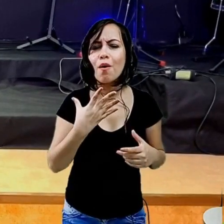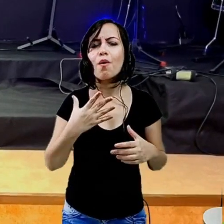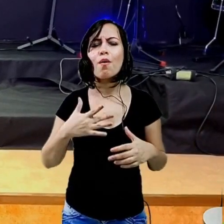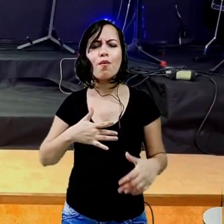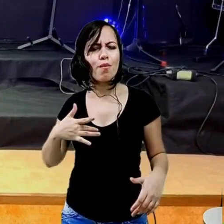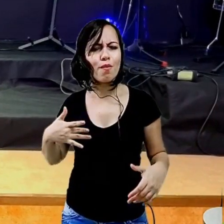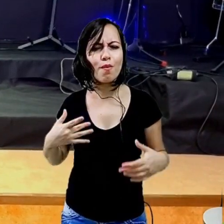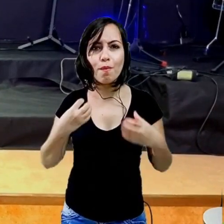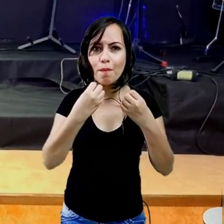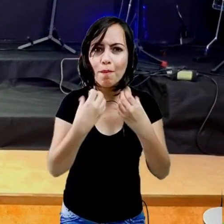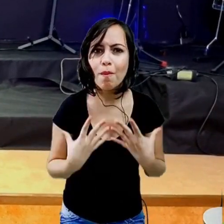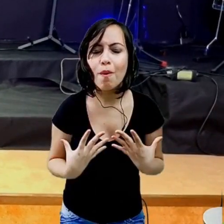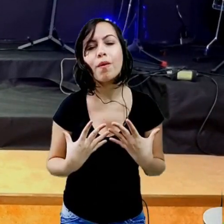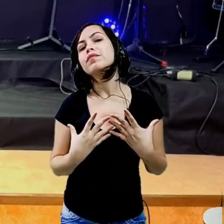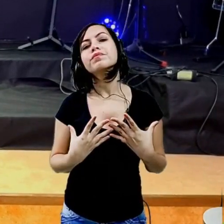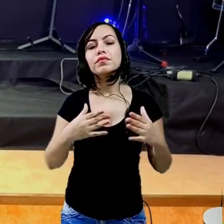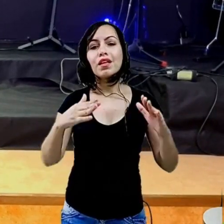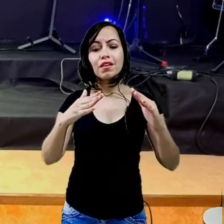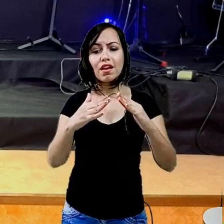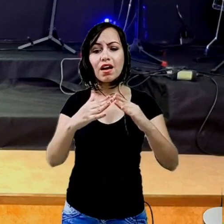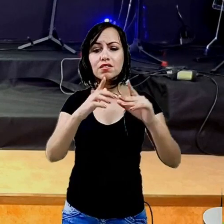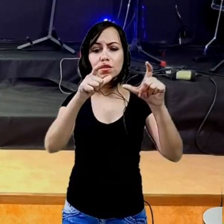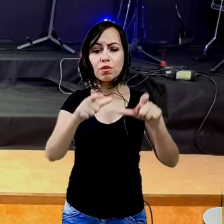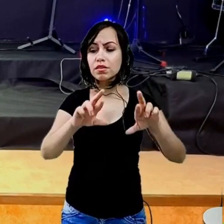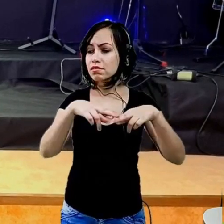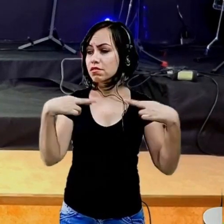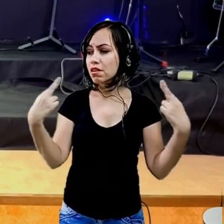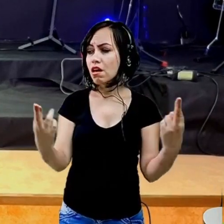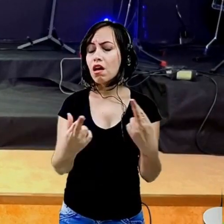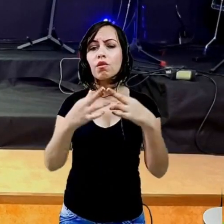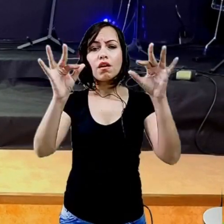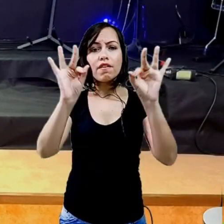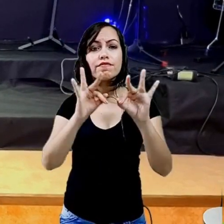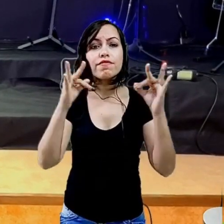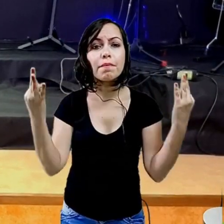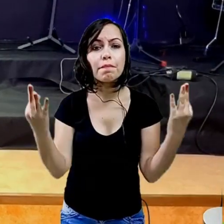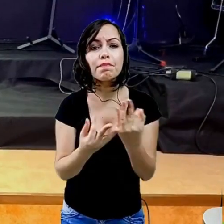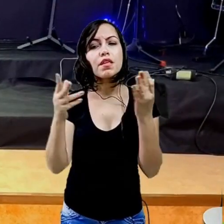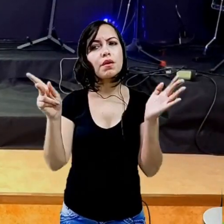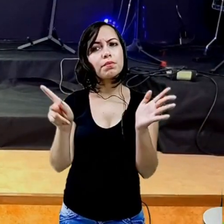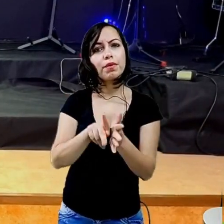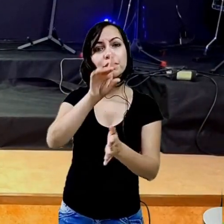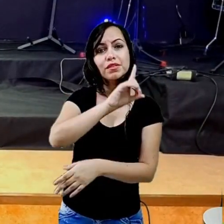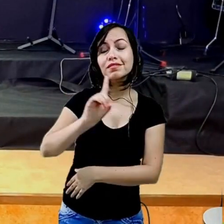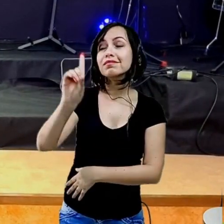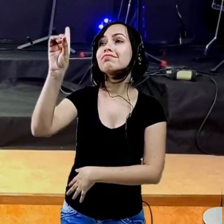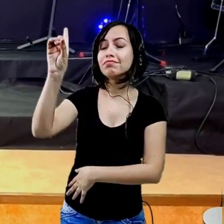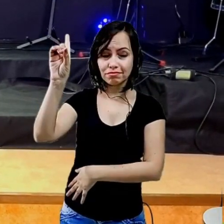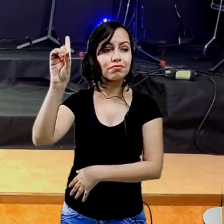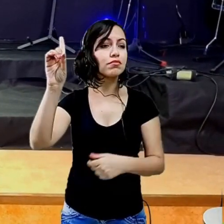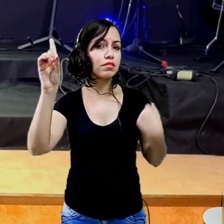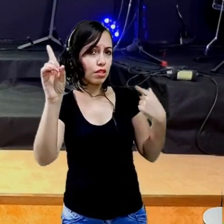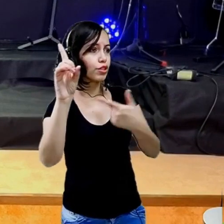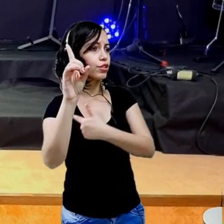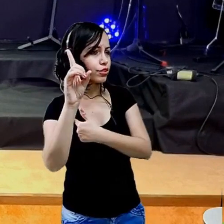saudável, casa é um lugar onde se reúne a família de Deus, o povo de Deus, é onde nós desfrutamos